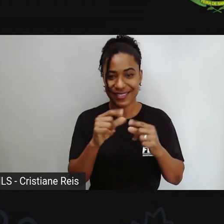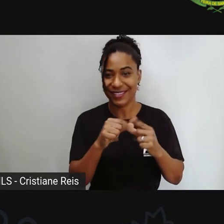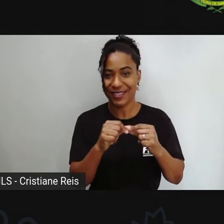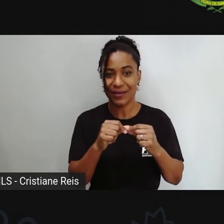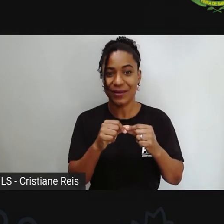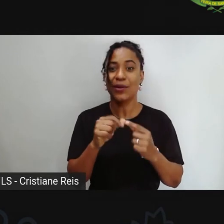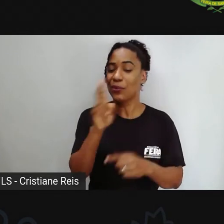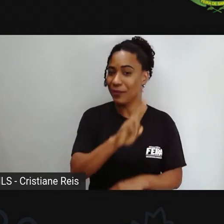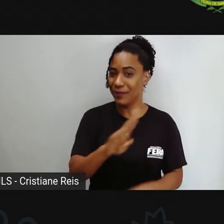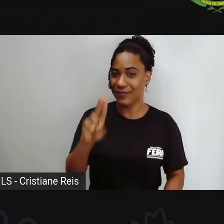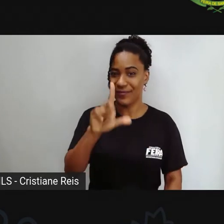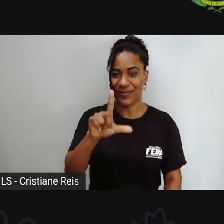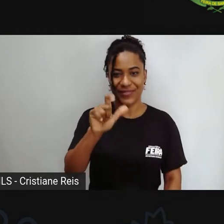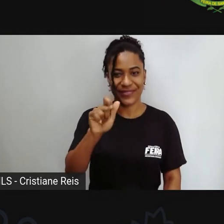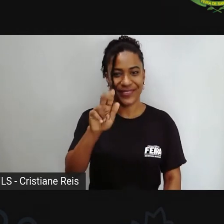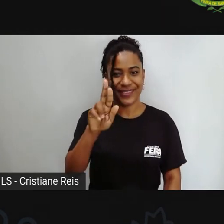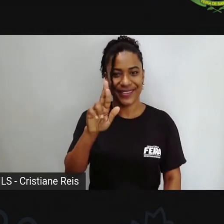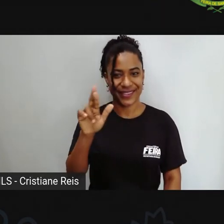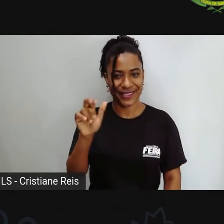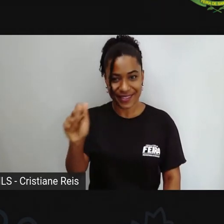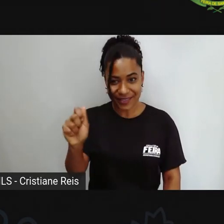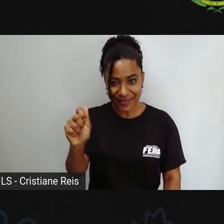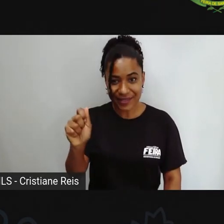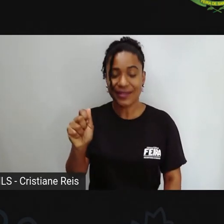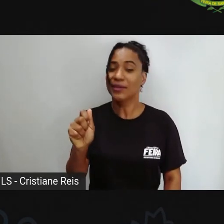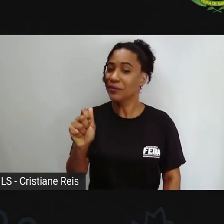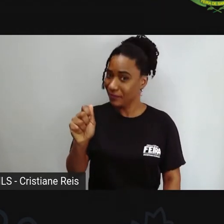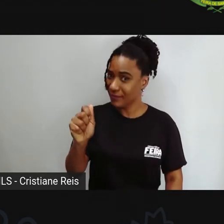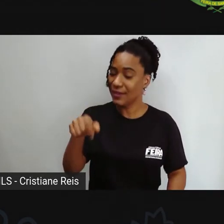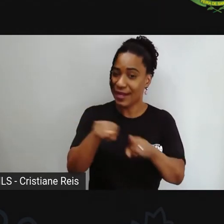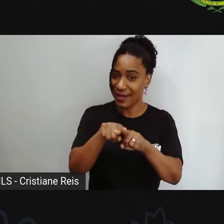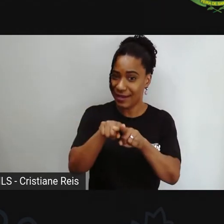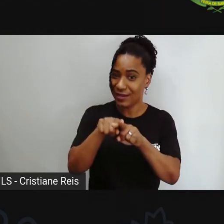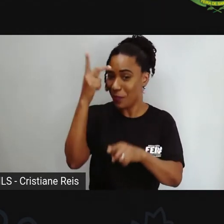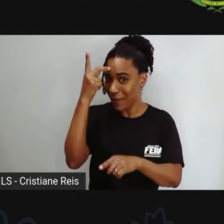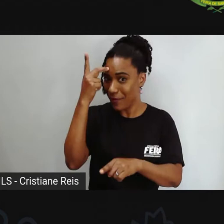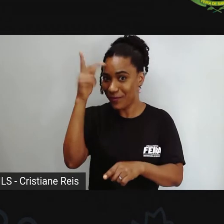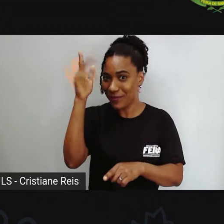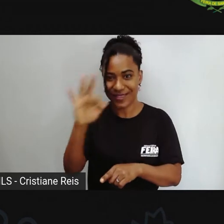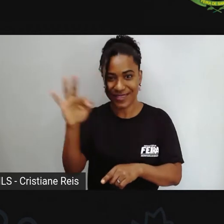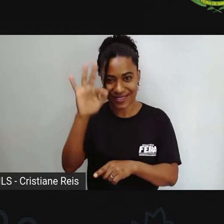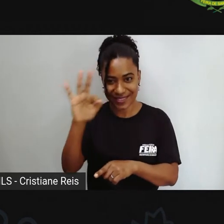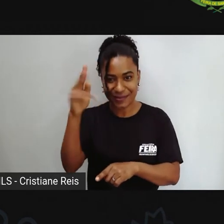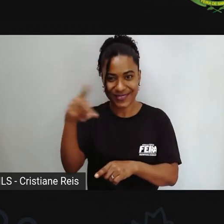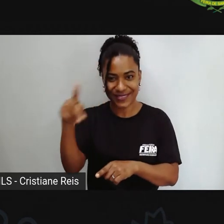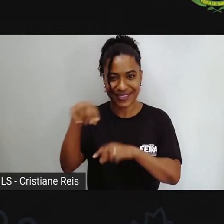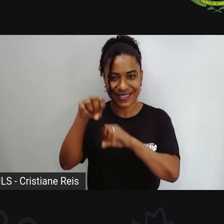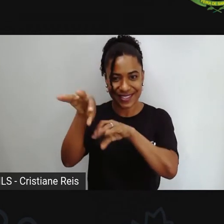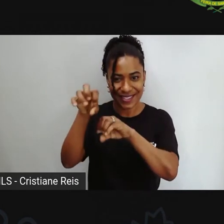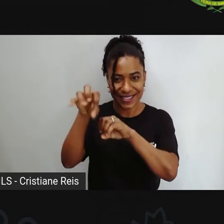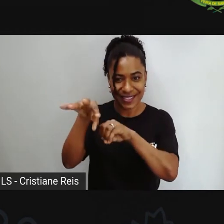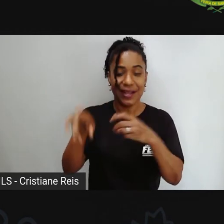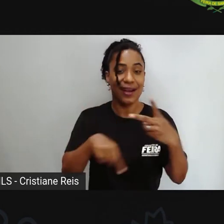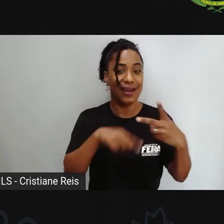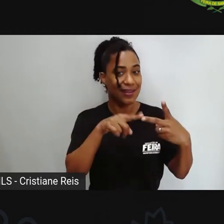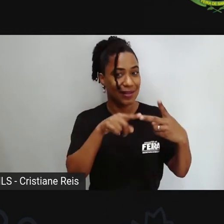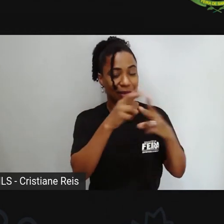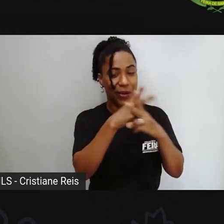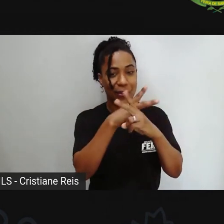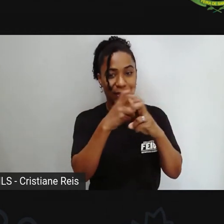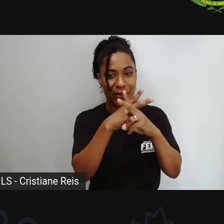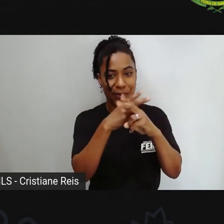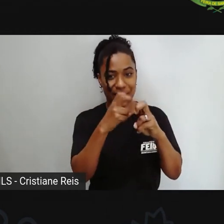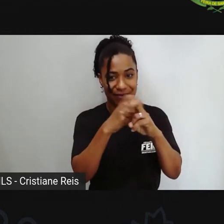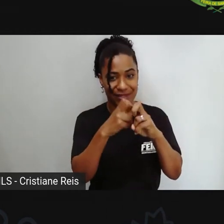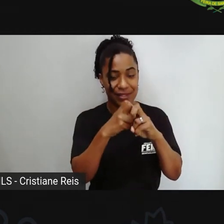Laura Leal. Ela foi professora aqui também na UFES por um período e nessa época foi minha orientadora de mestrado,